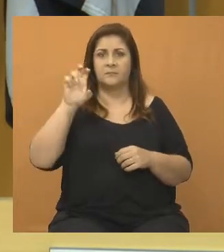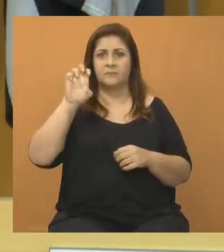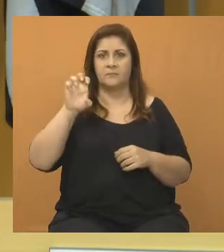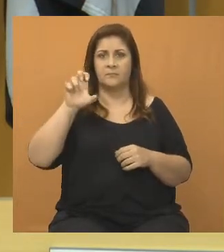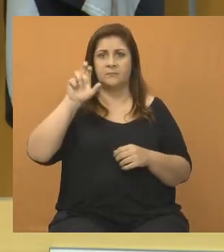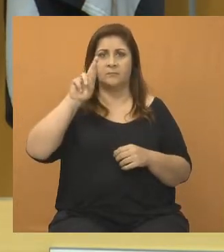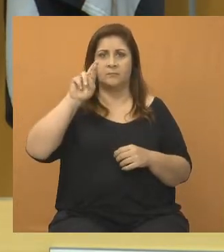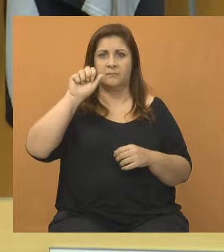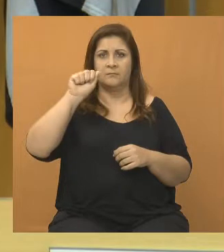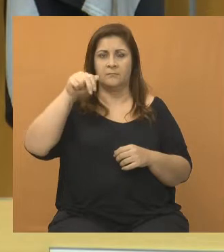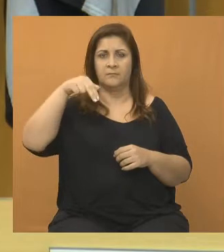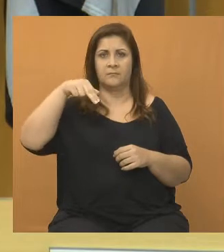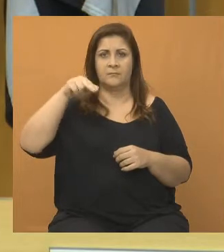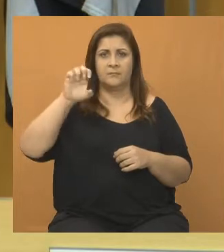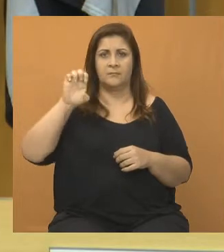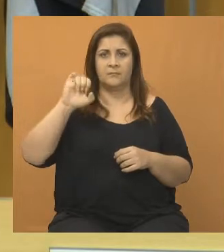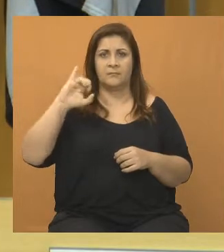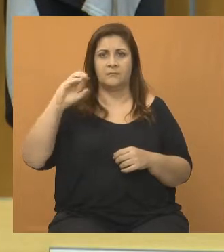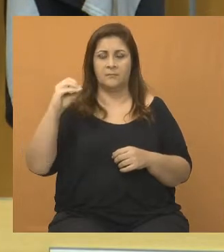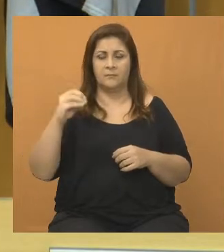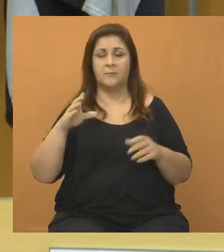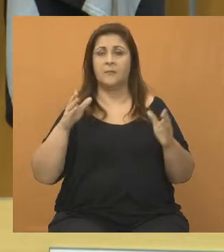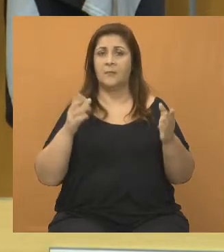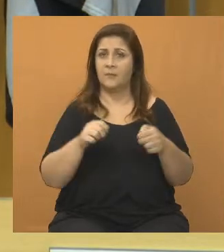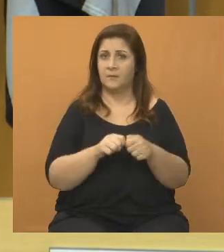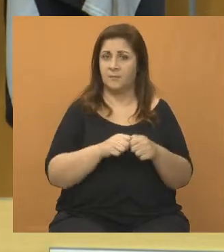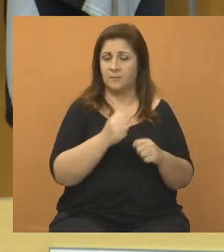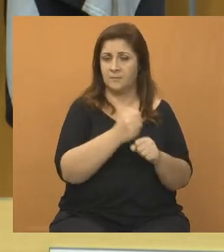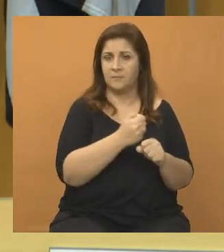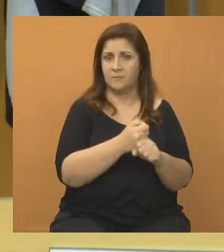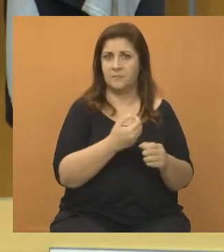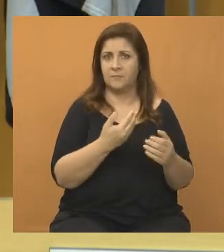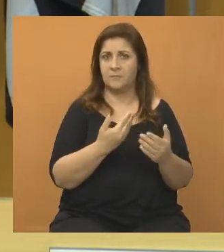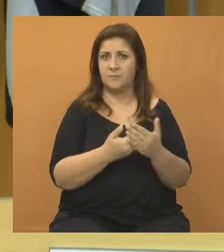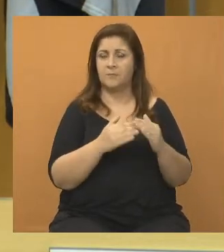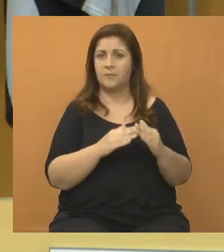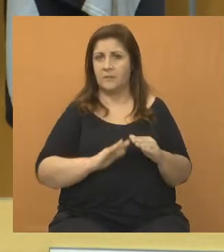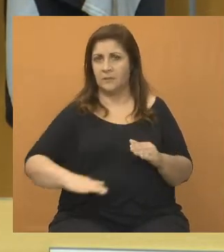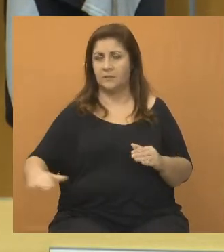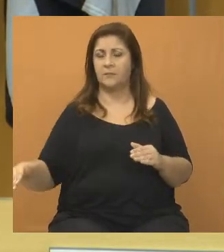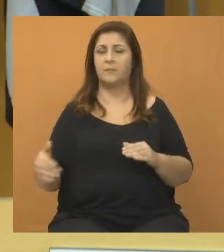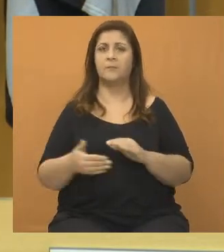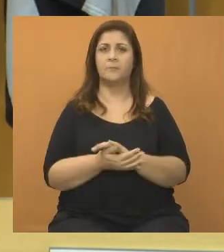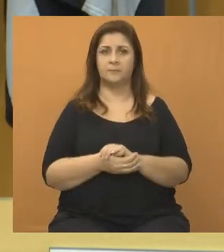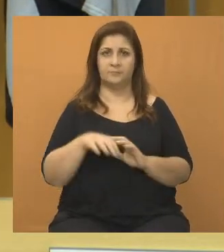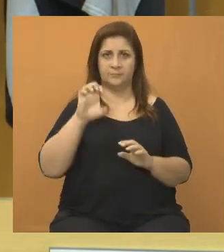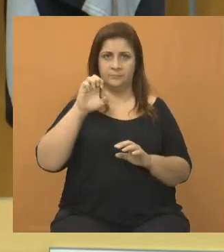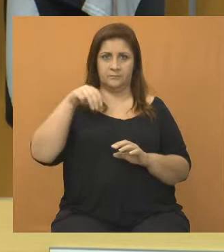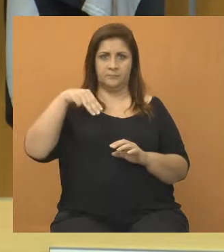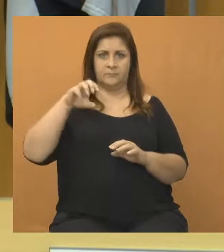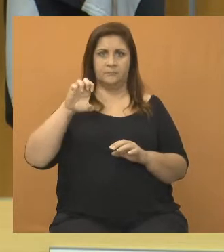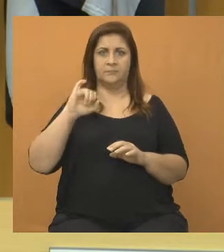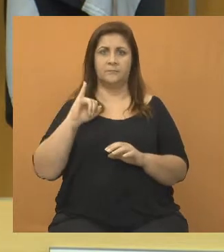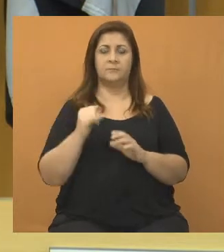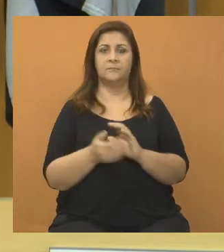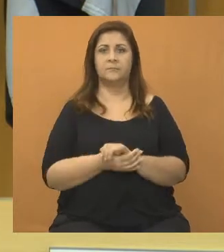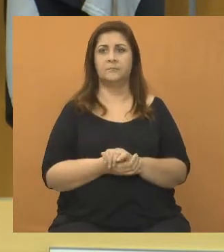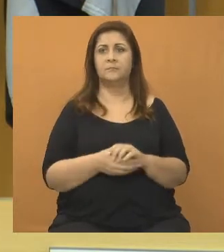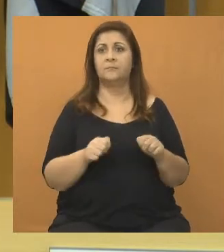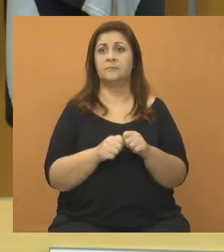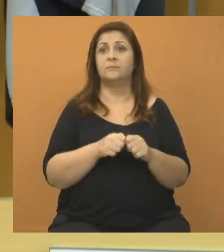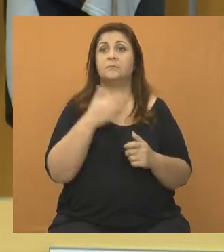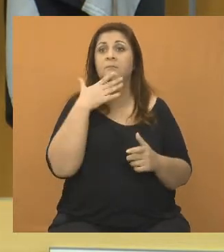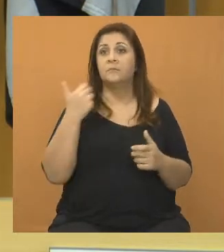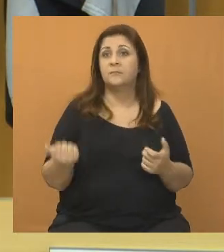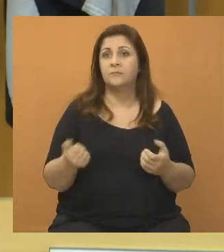vai melhorar a EMEI que tem lá, né, inclusive a gente está adquirindo uma área próxima à EMEI do Veraneio e Jal para melhorar na área